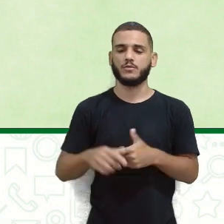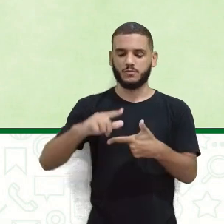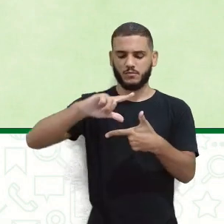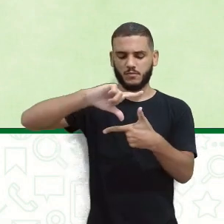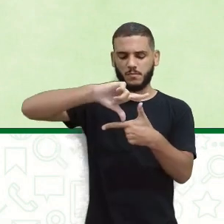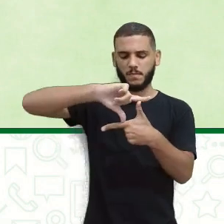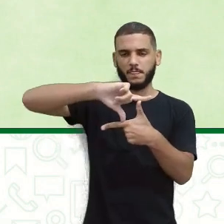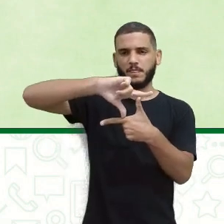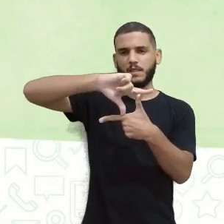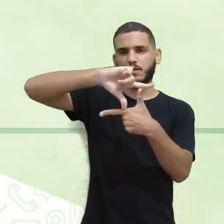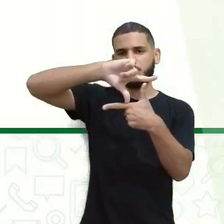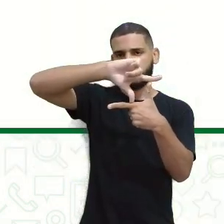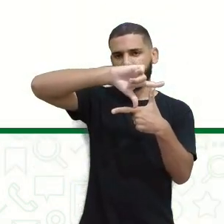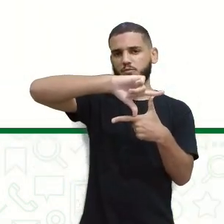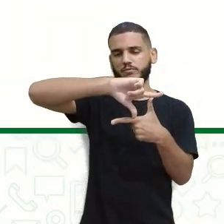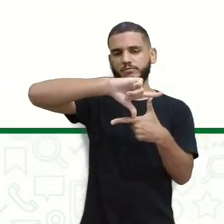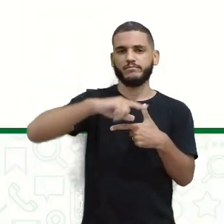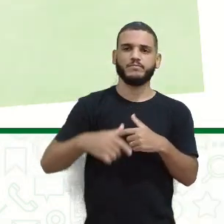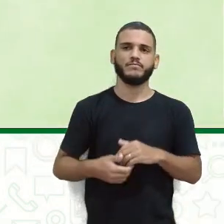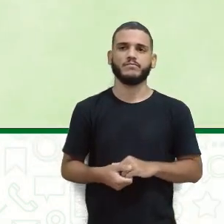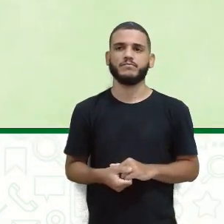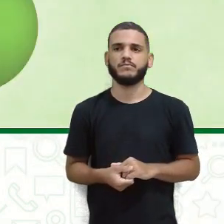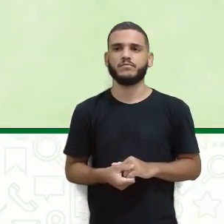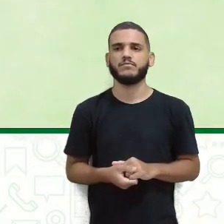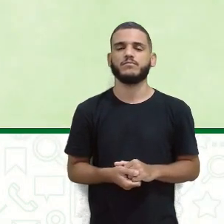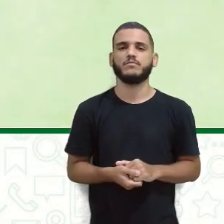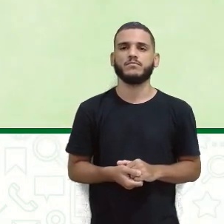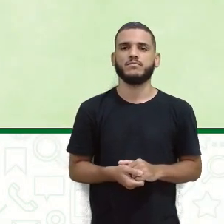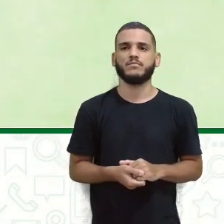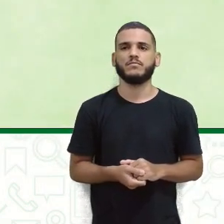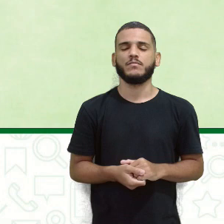são formados aí. Eu tenho